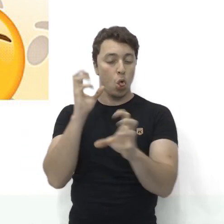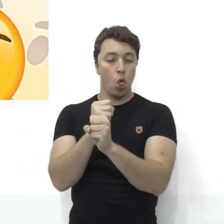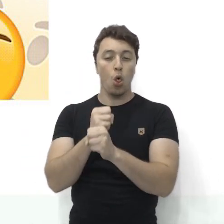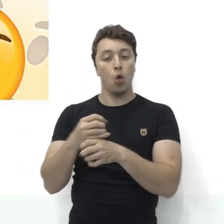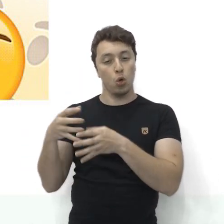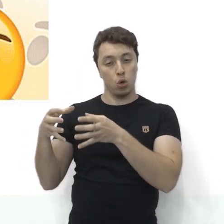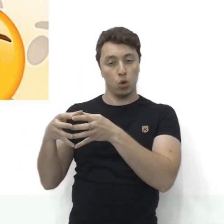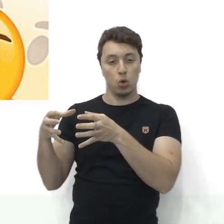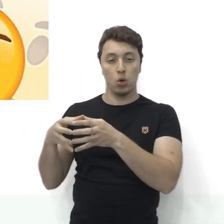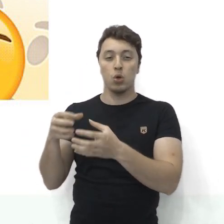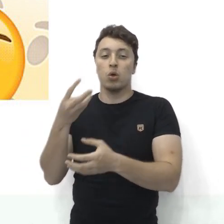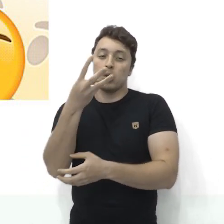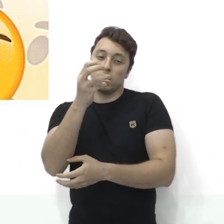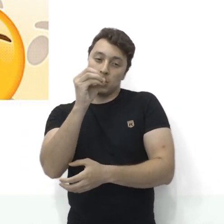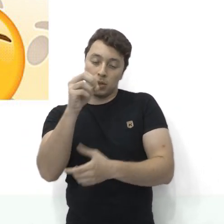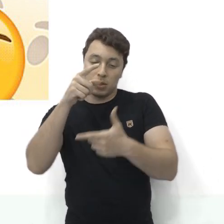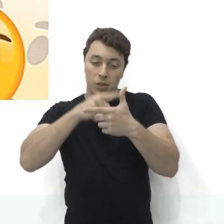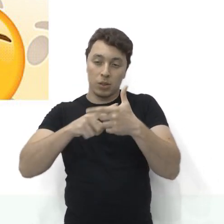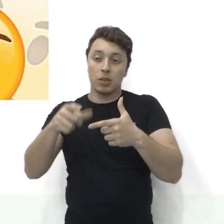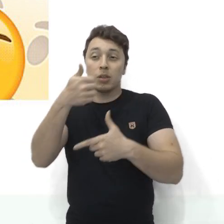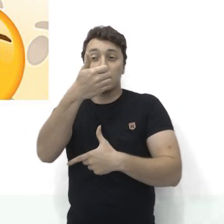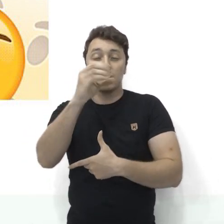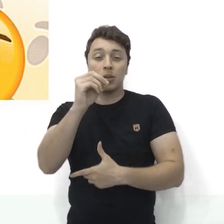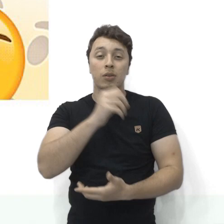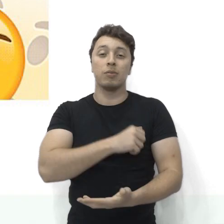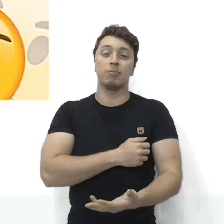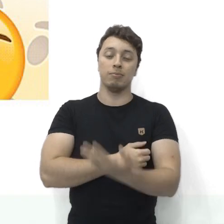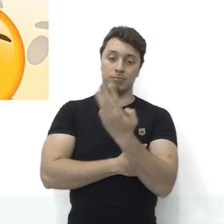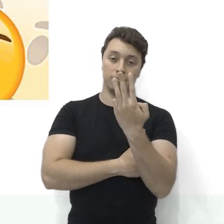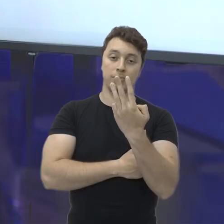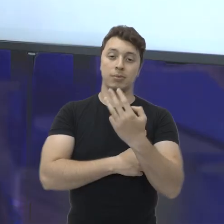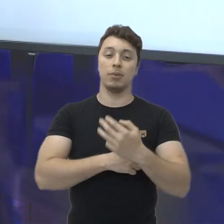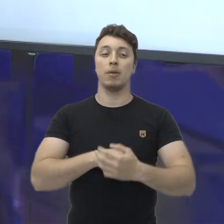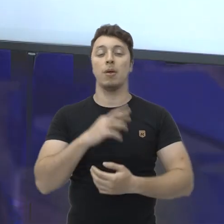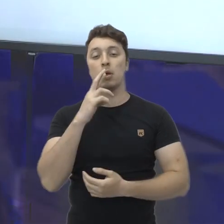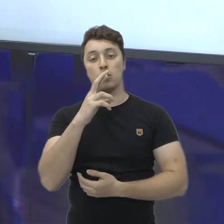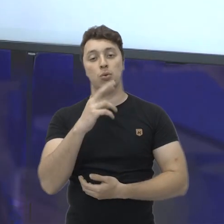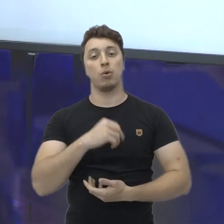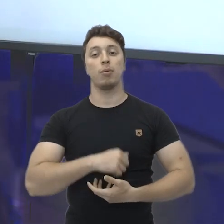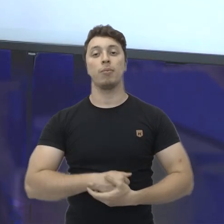que é 30, dividir por 10, que vai dar 3.